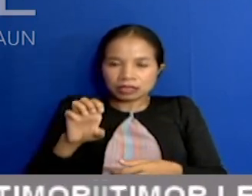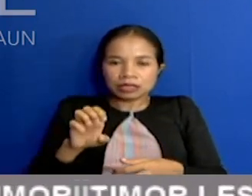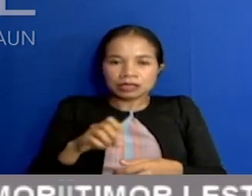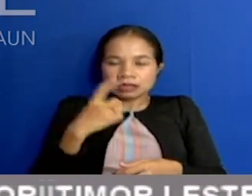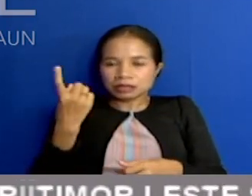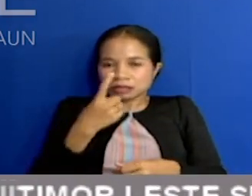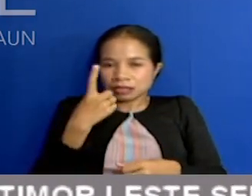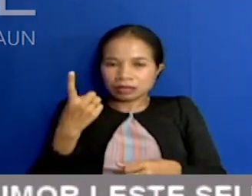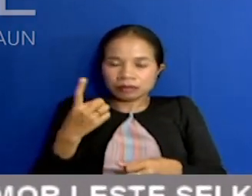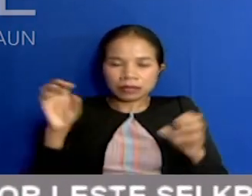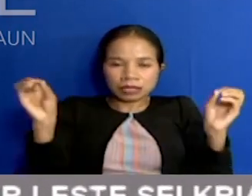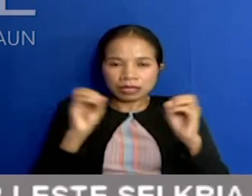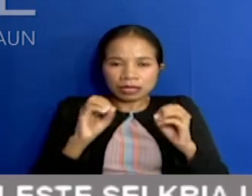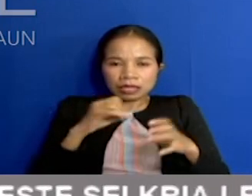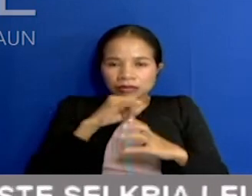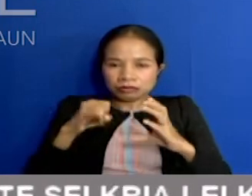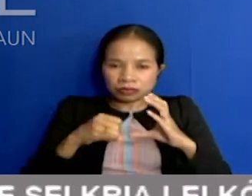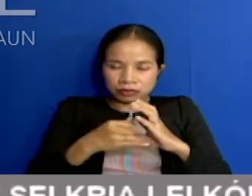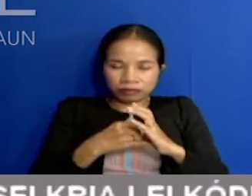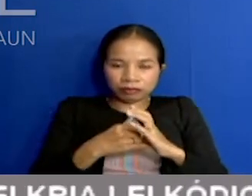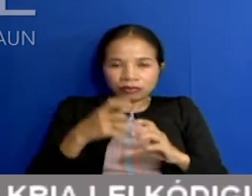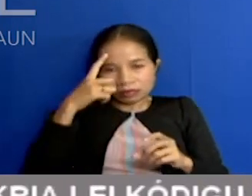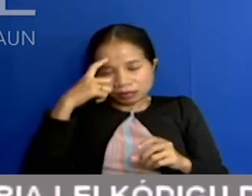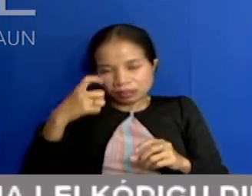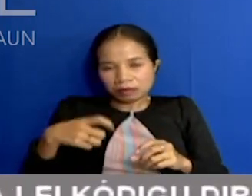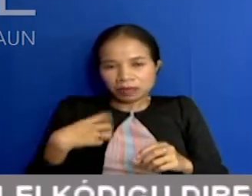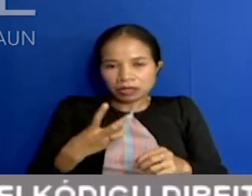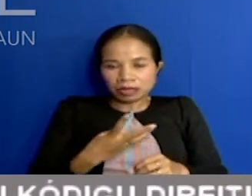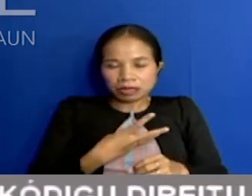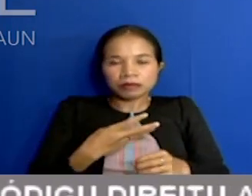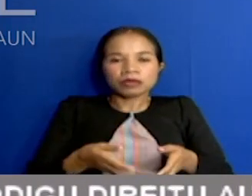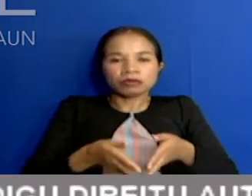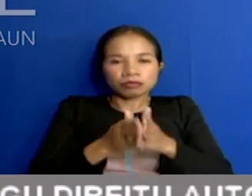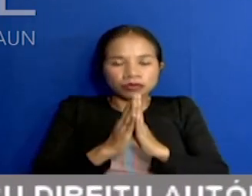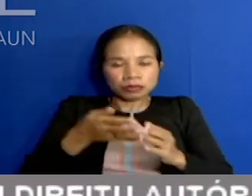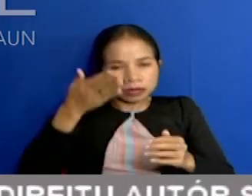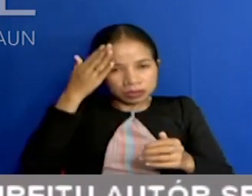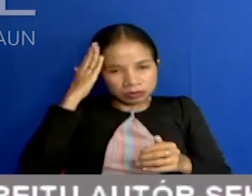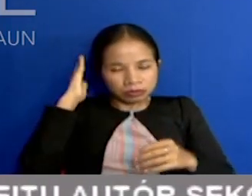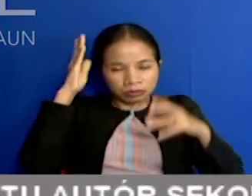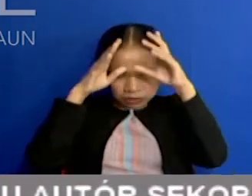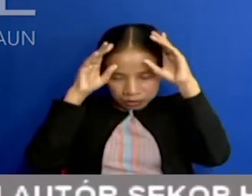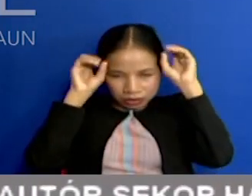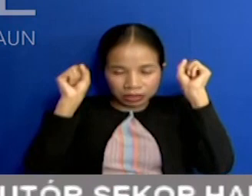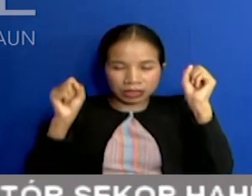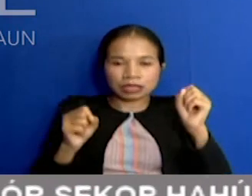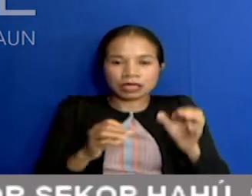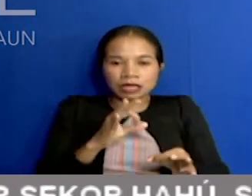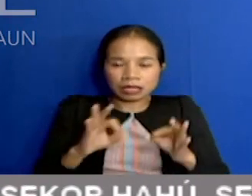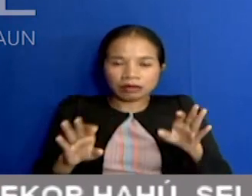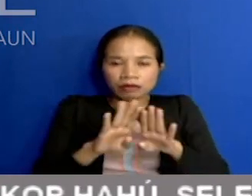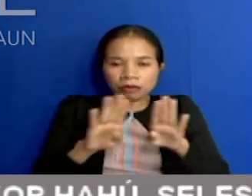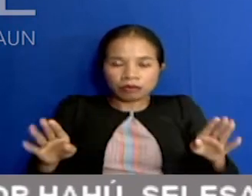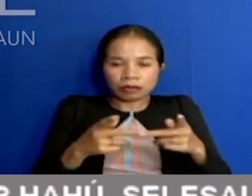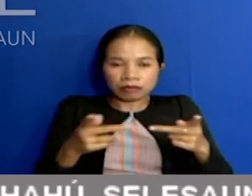sempre la inclusivo. Tambane ami husu sua excelência presidente atu kari loke